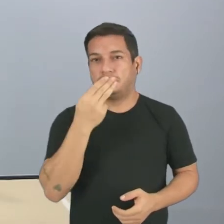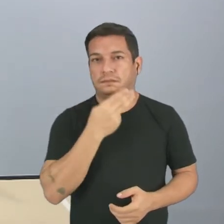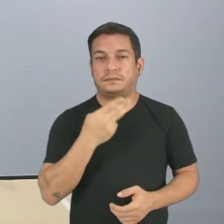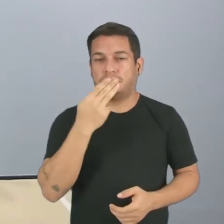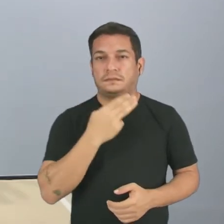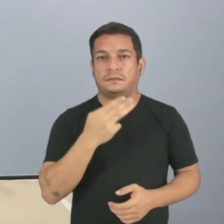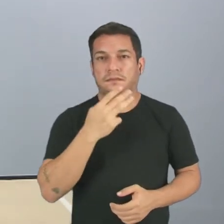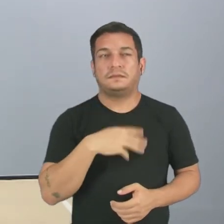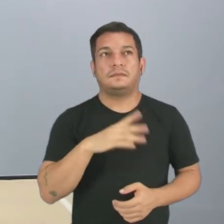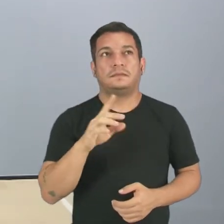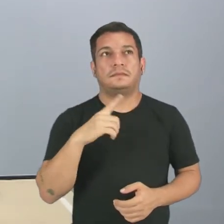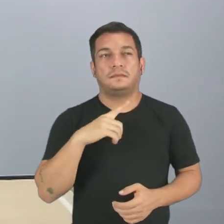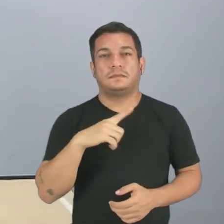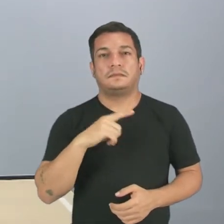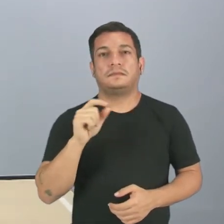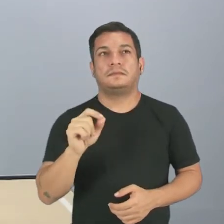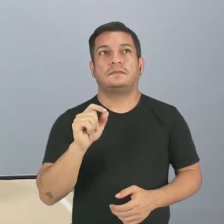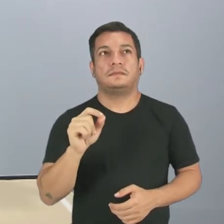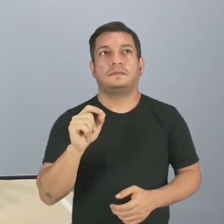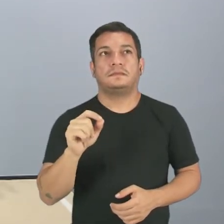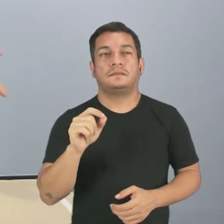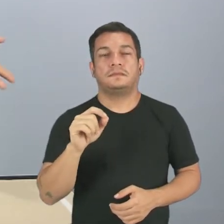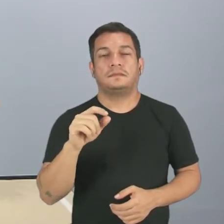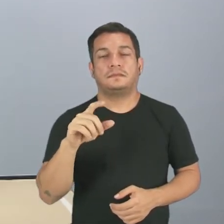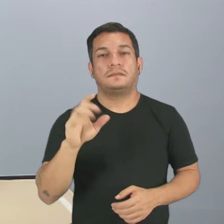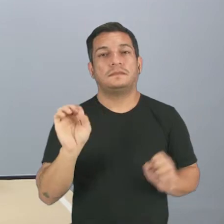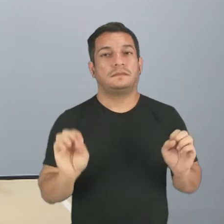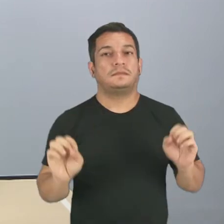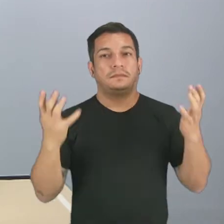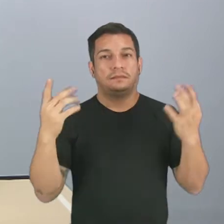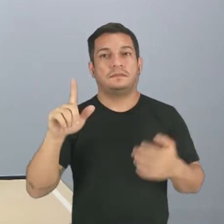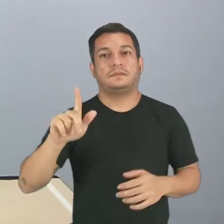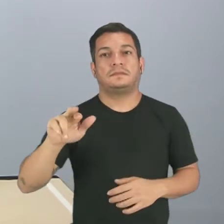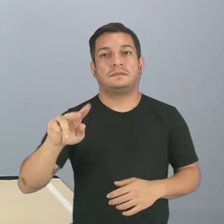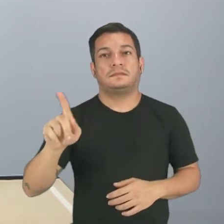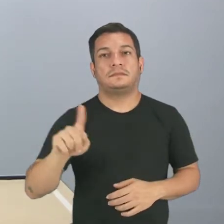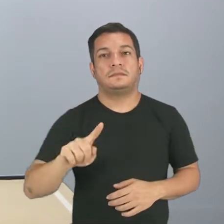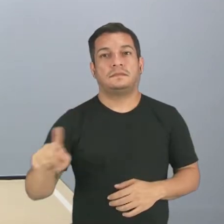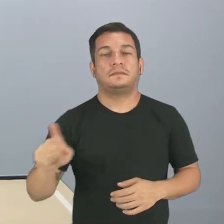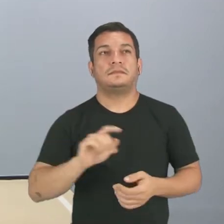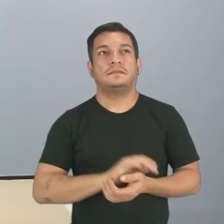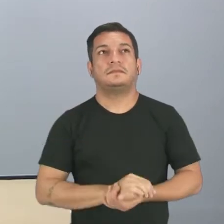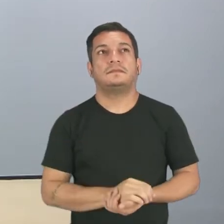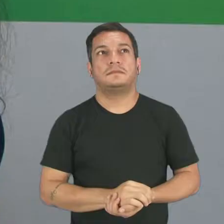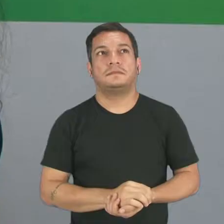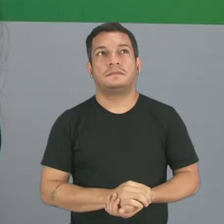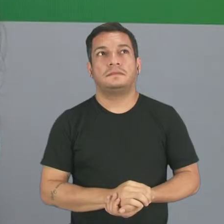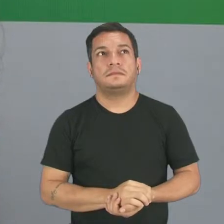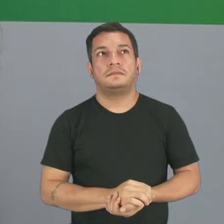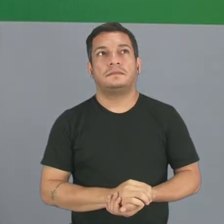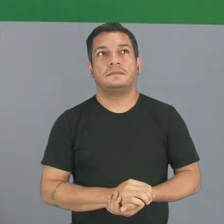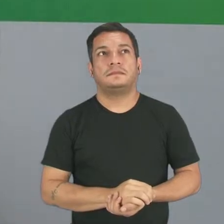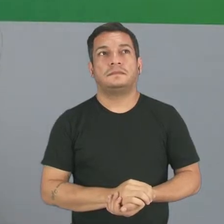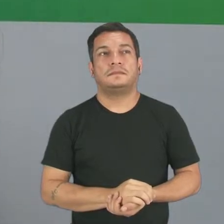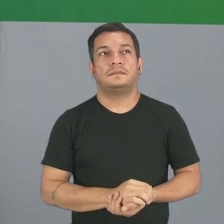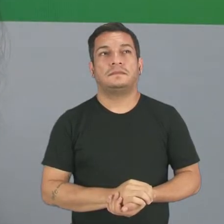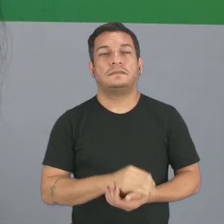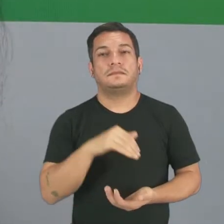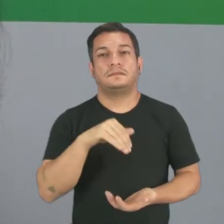que iriam conter, que iriam haver na festa do Luiz. Vamos lá? E o último